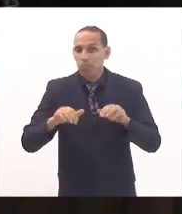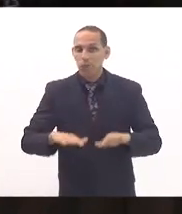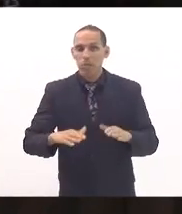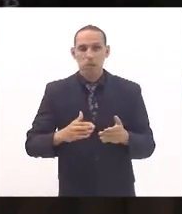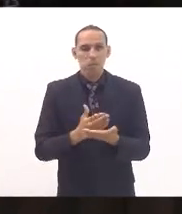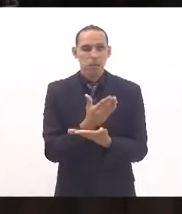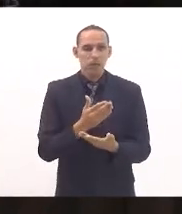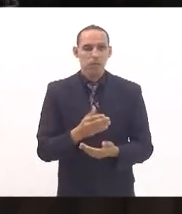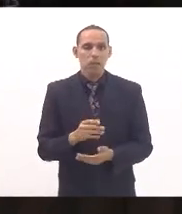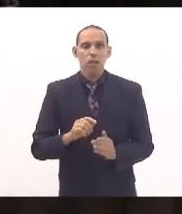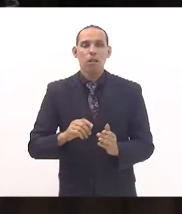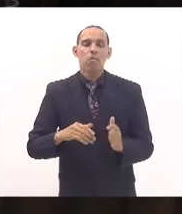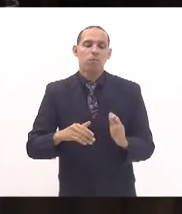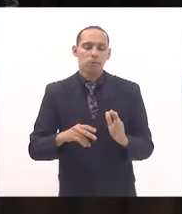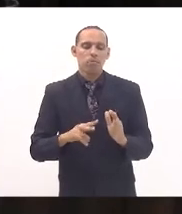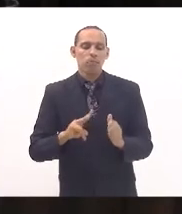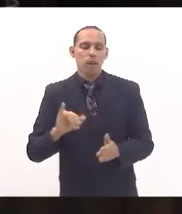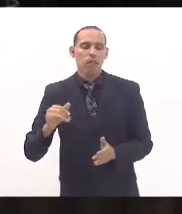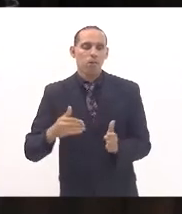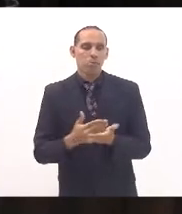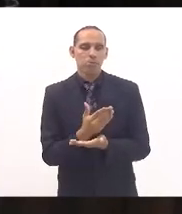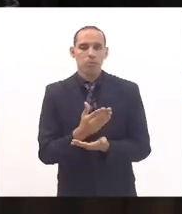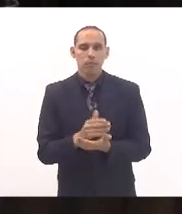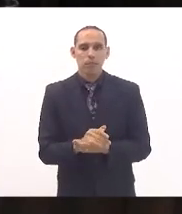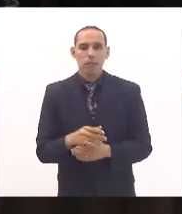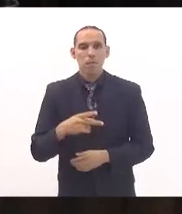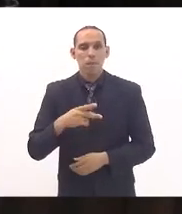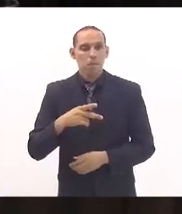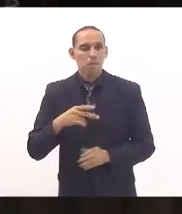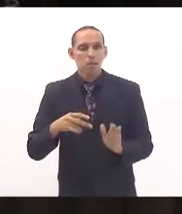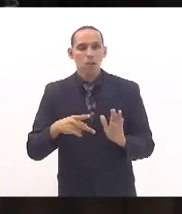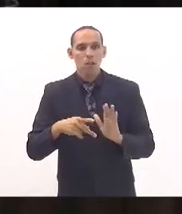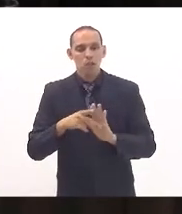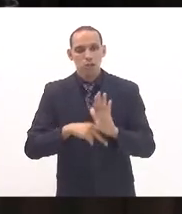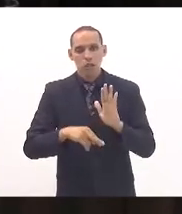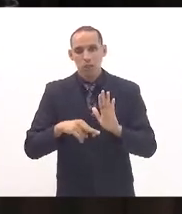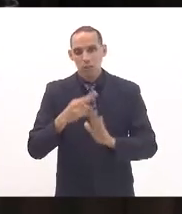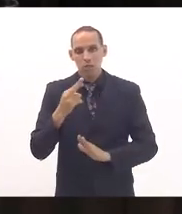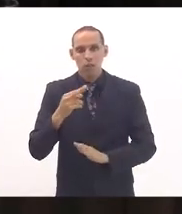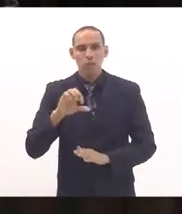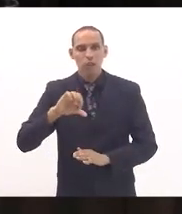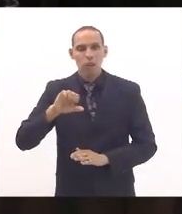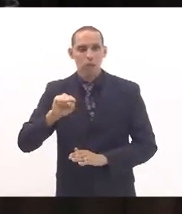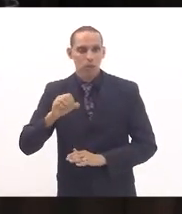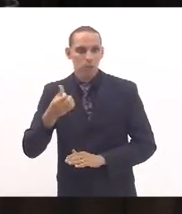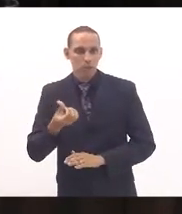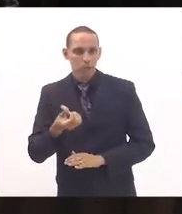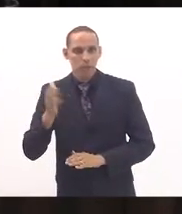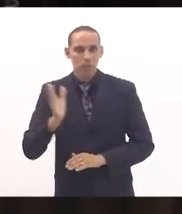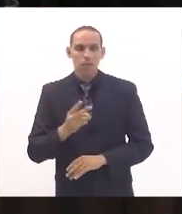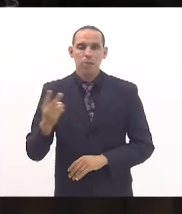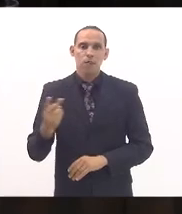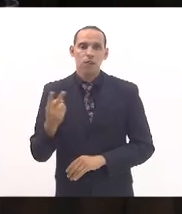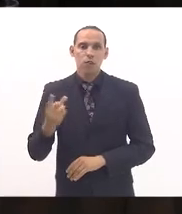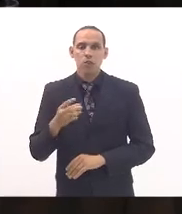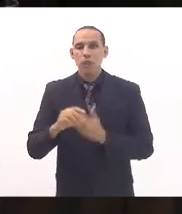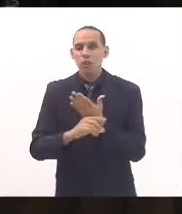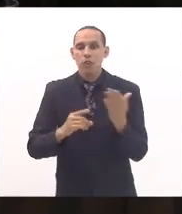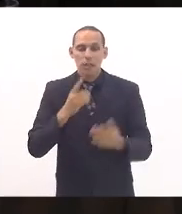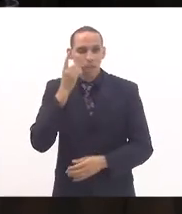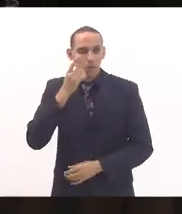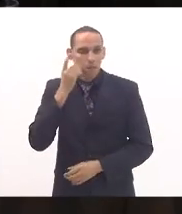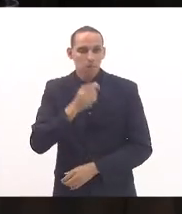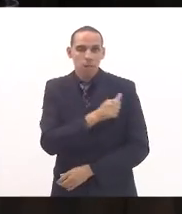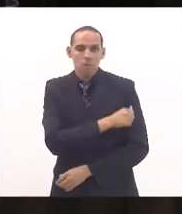estão, aprovado, vai à promulgação. Projeto de resolução 986 de 22, de autoria do deputado enfermeira Rejane, concede o prêmio